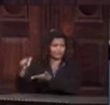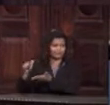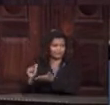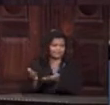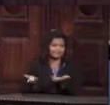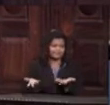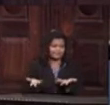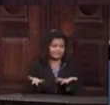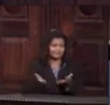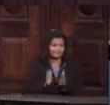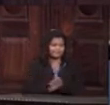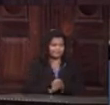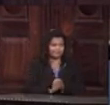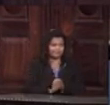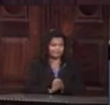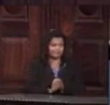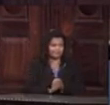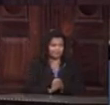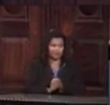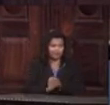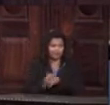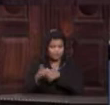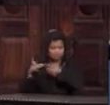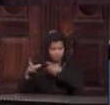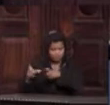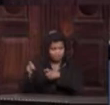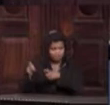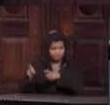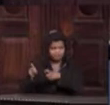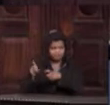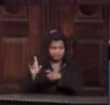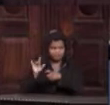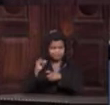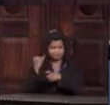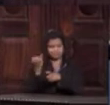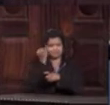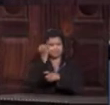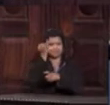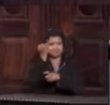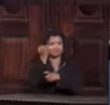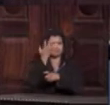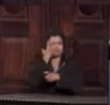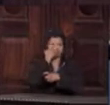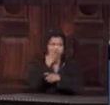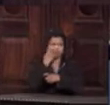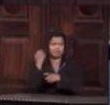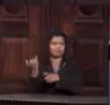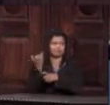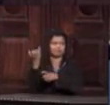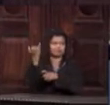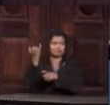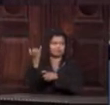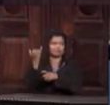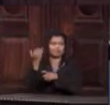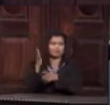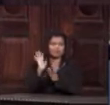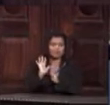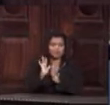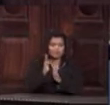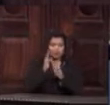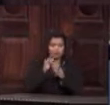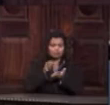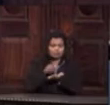à venda de património importantíssimos e subsidiária da petrobras a entrega do controle